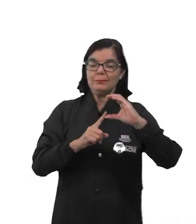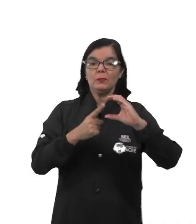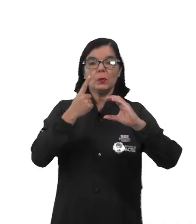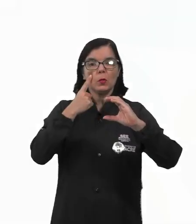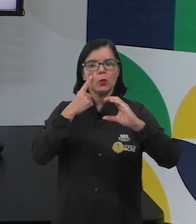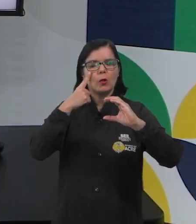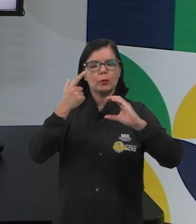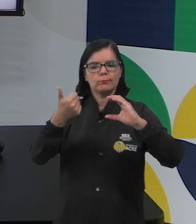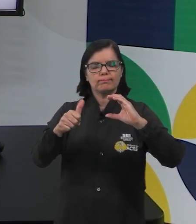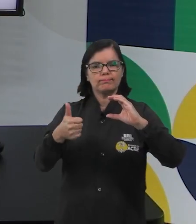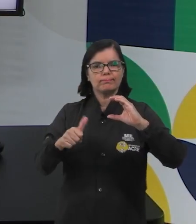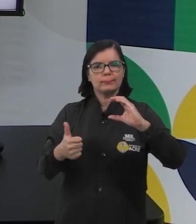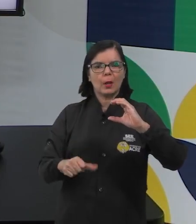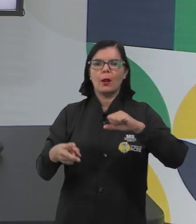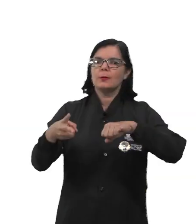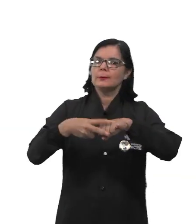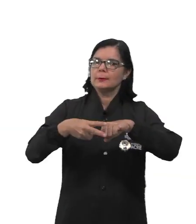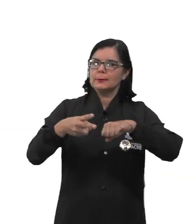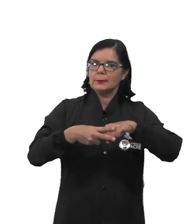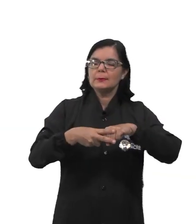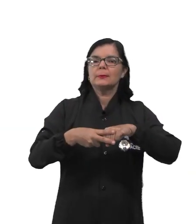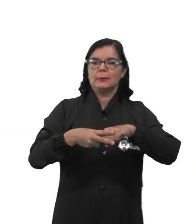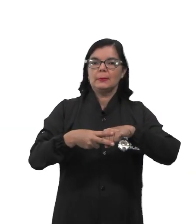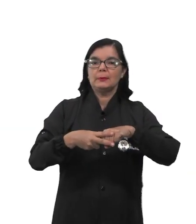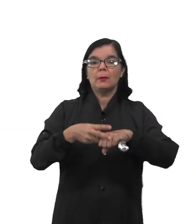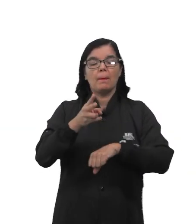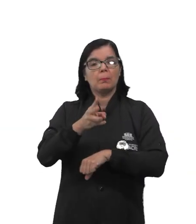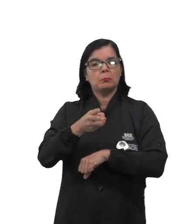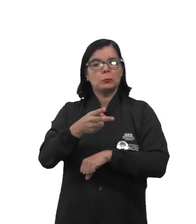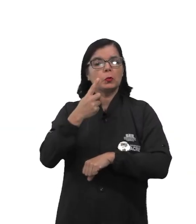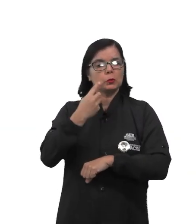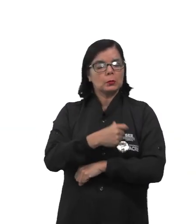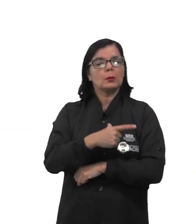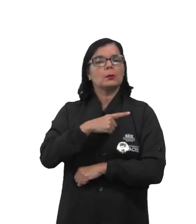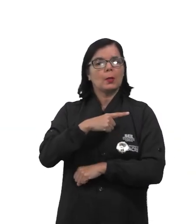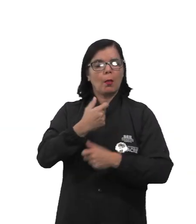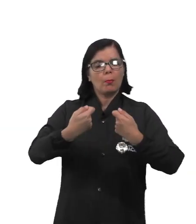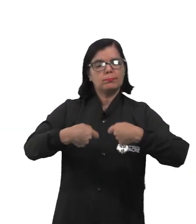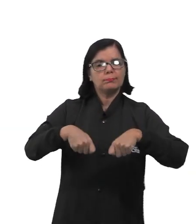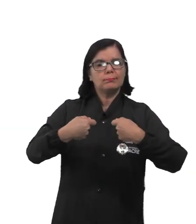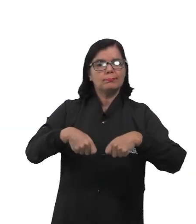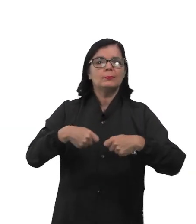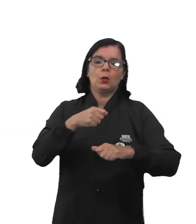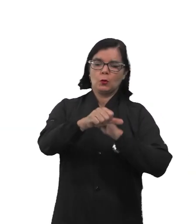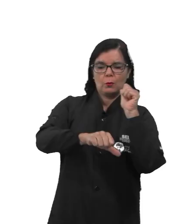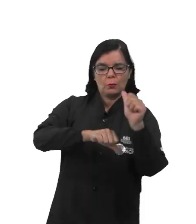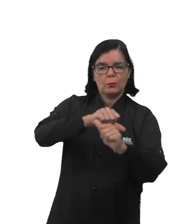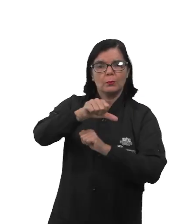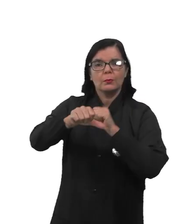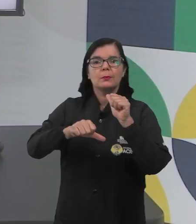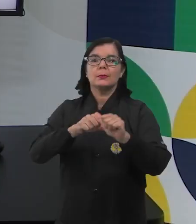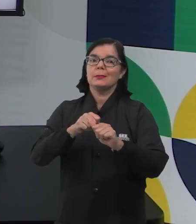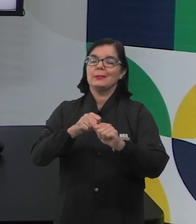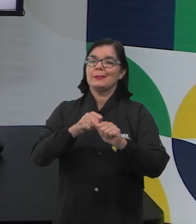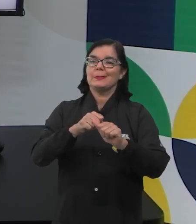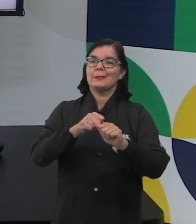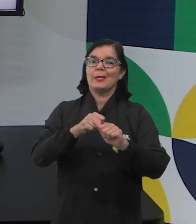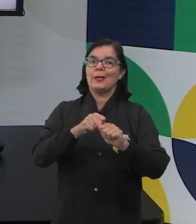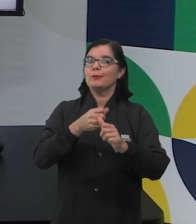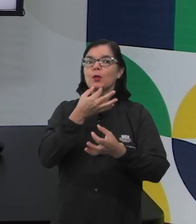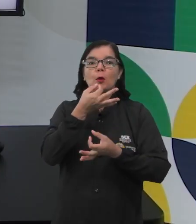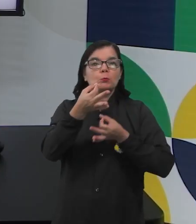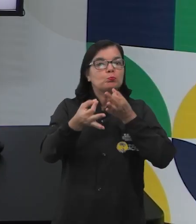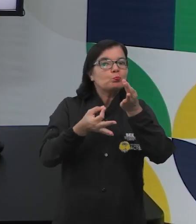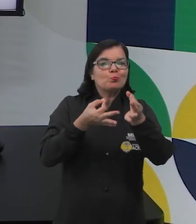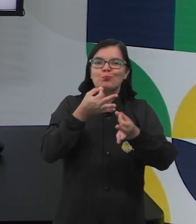gente analisa os verbos, mesmo existindo uma necessidade de uma mudança, ele não está